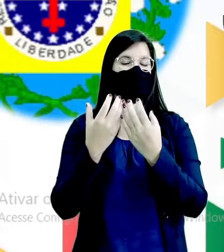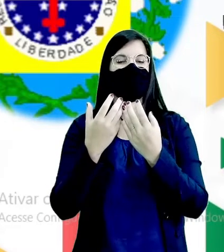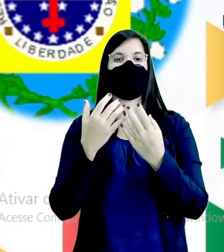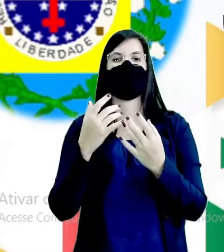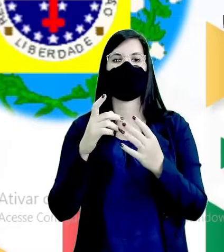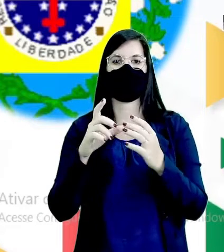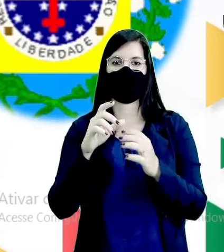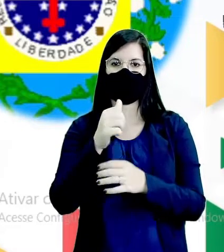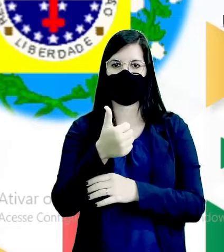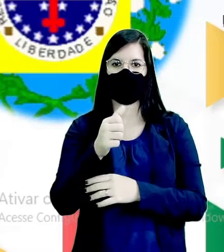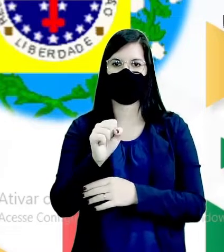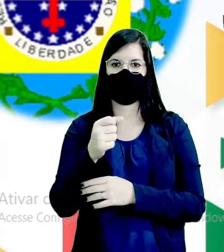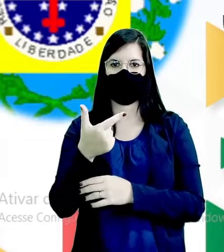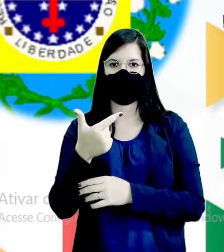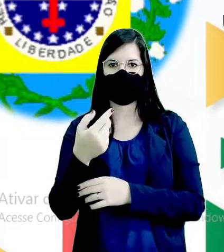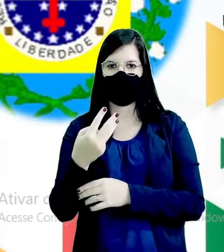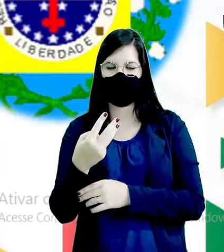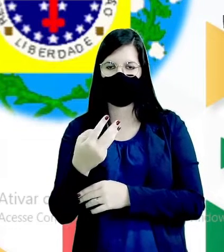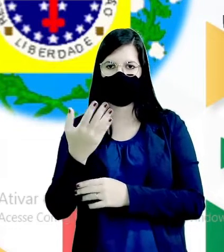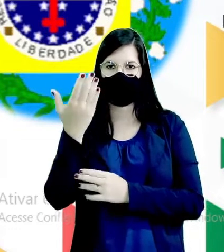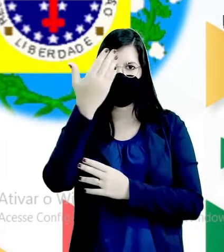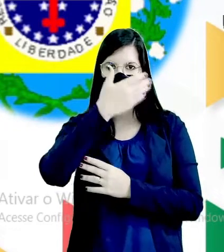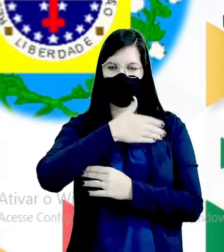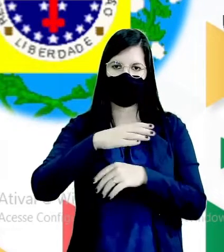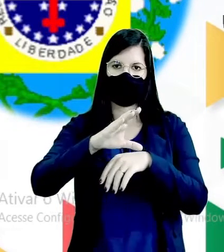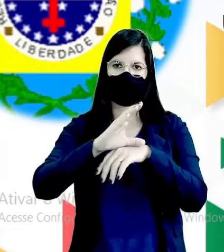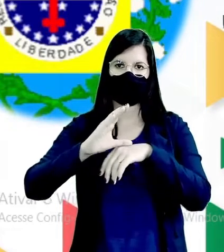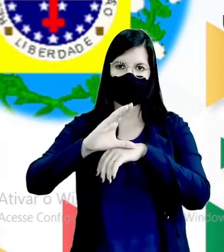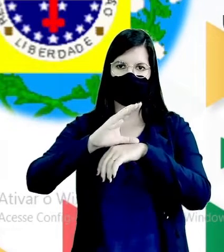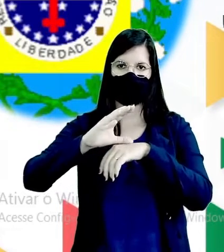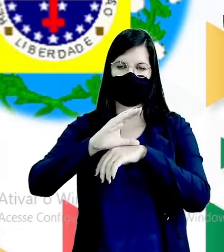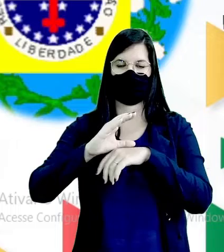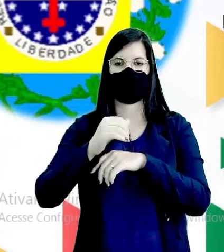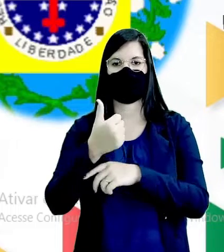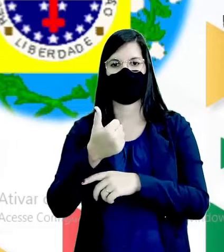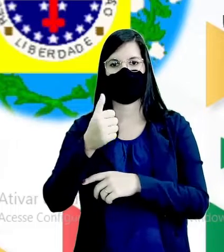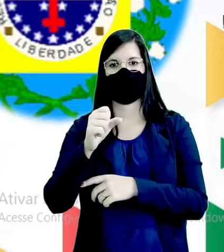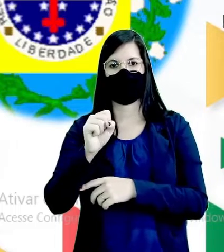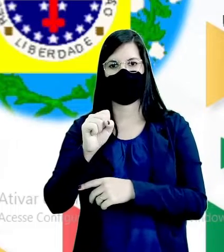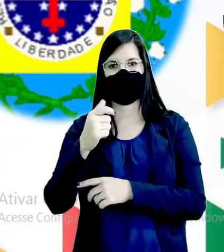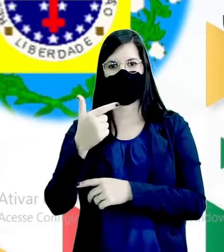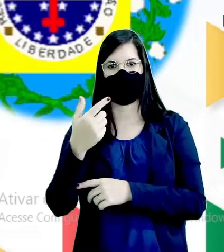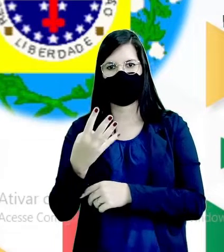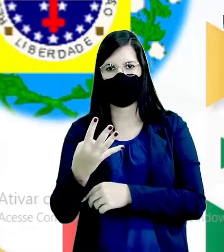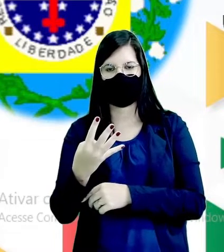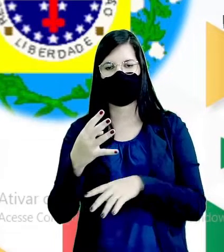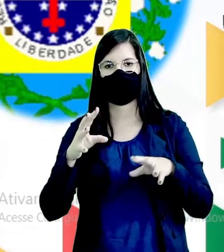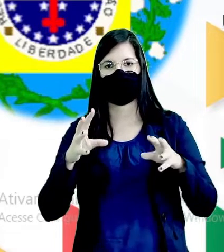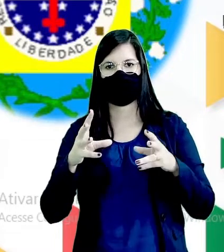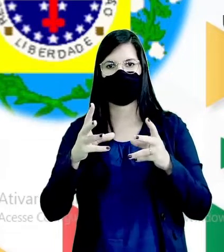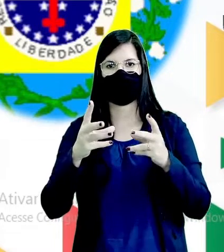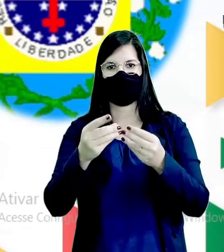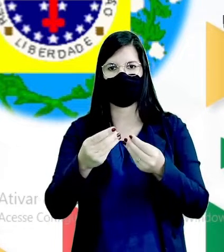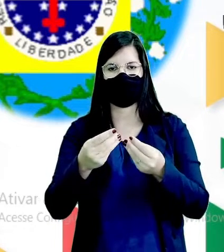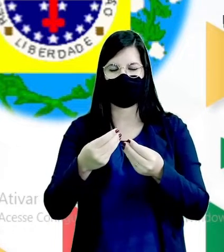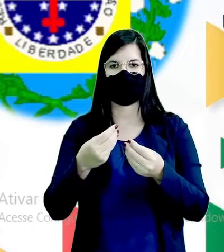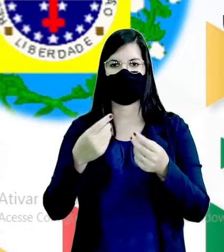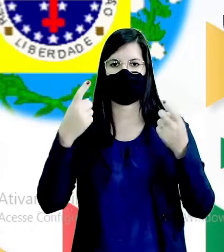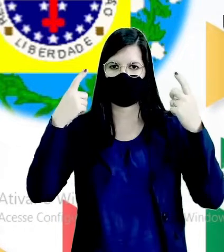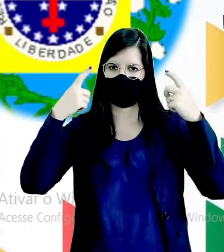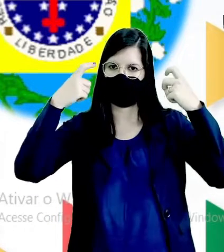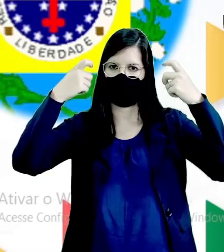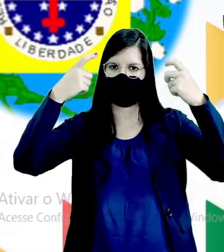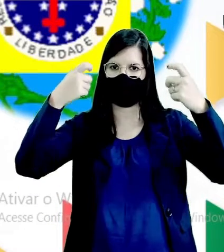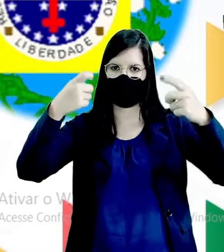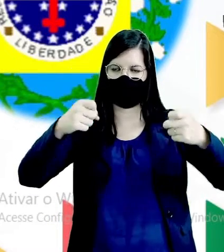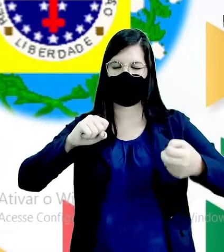e tudo isso foi confirmado com a Constituição de 1824, e dentro de tudo isso, os ideais republicanos continuavam